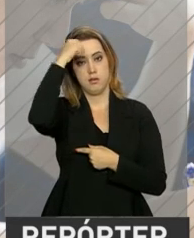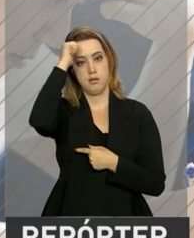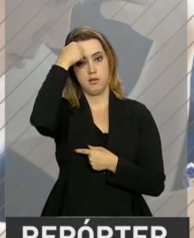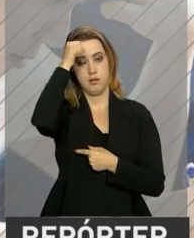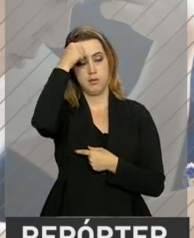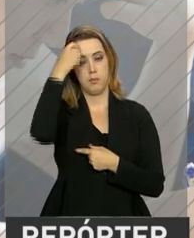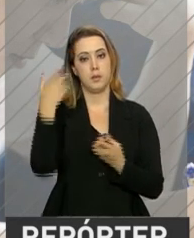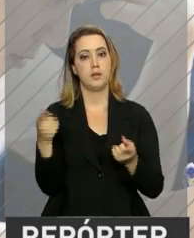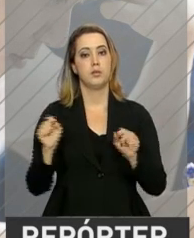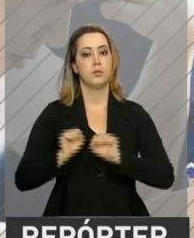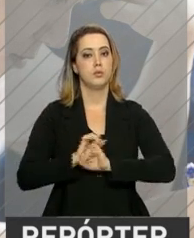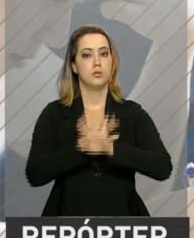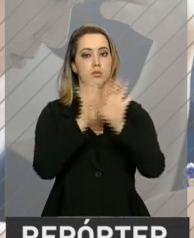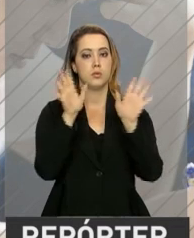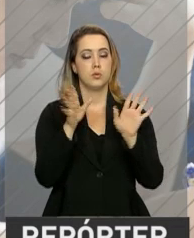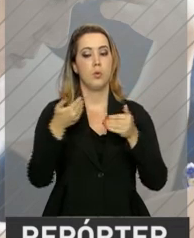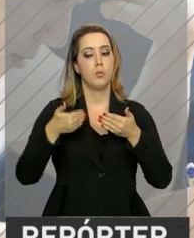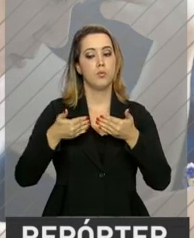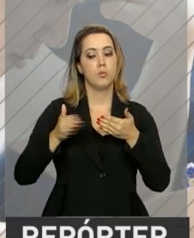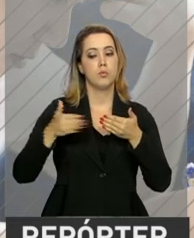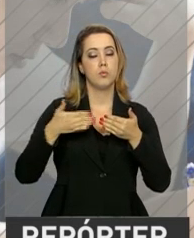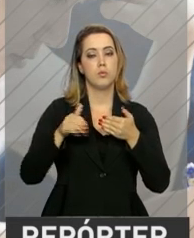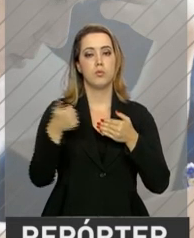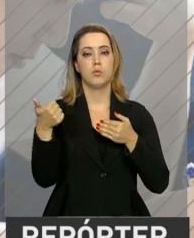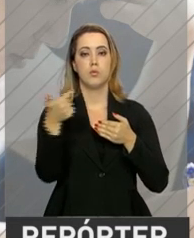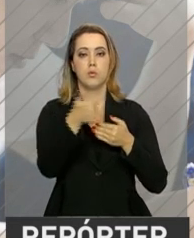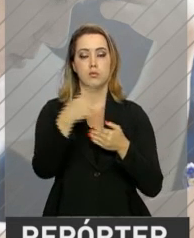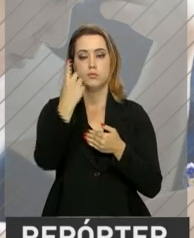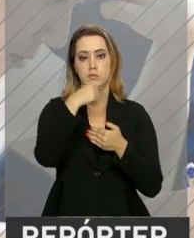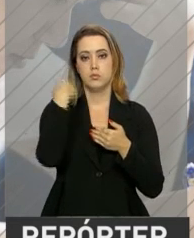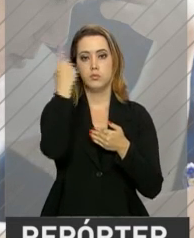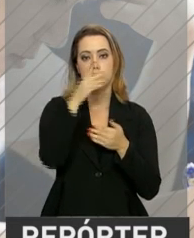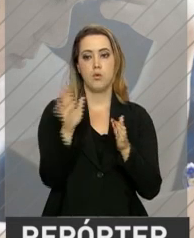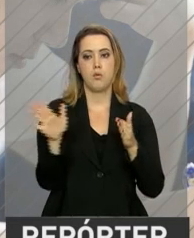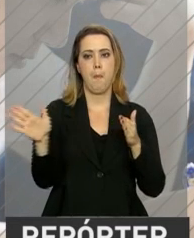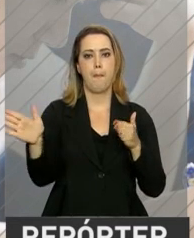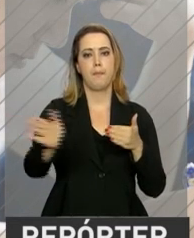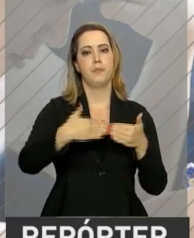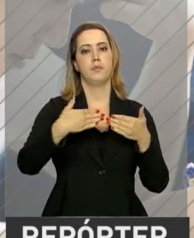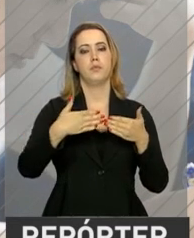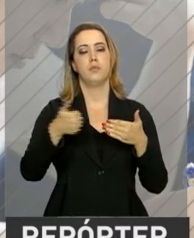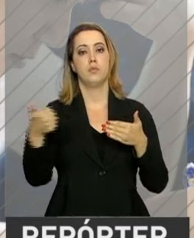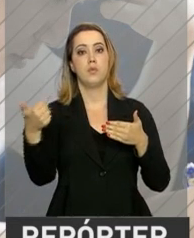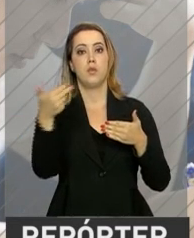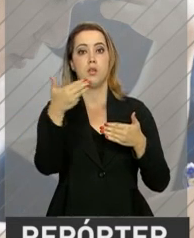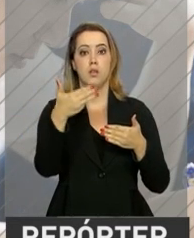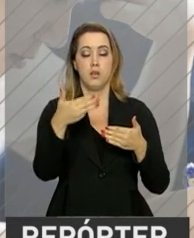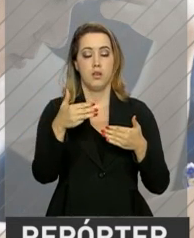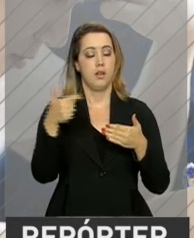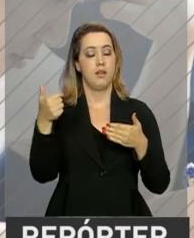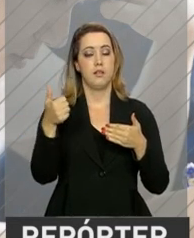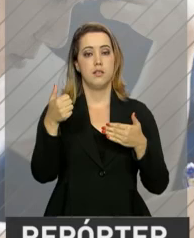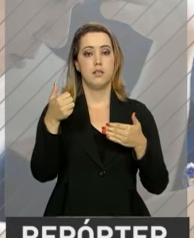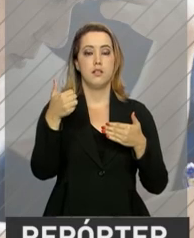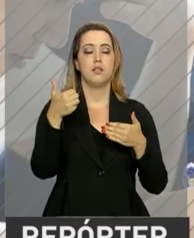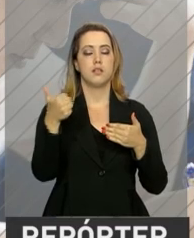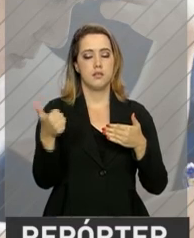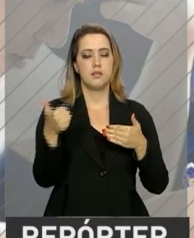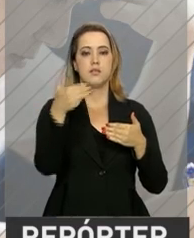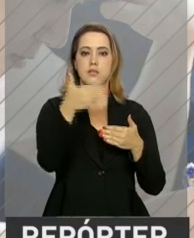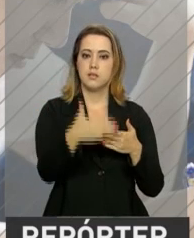os portões de acesso serão abertos às 12 horas e fechados às 13h horário oficial de